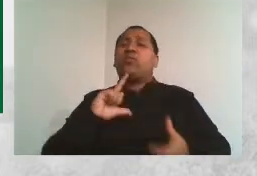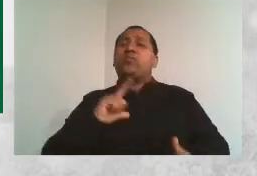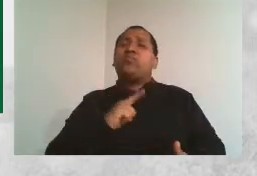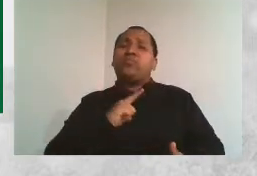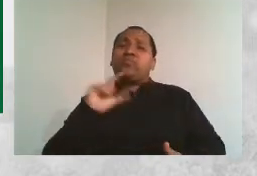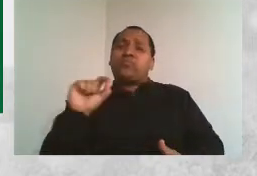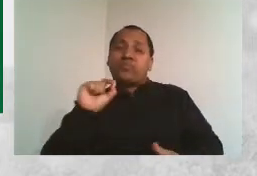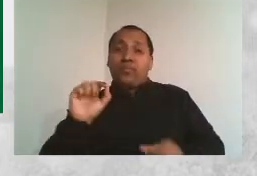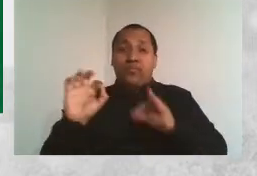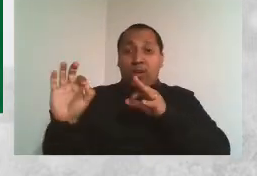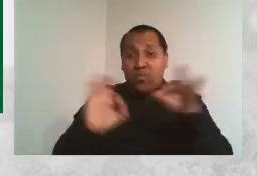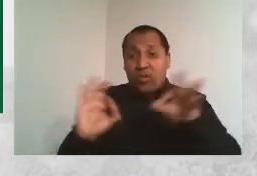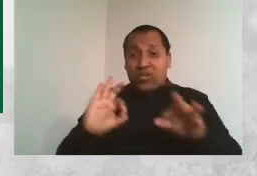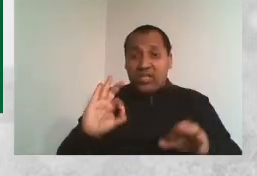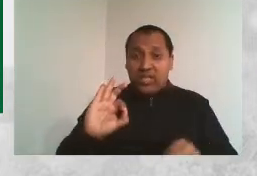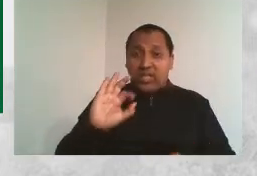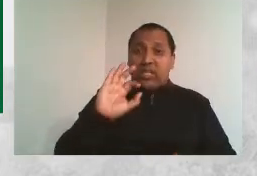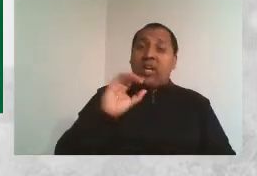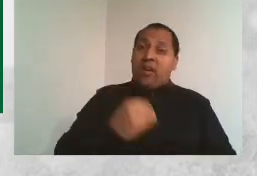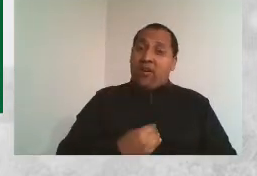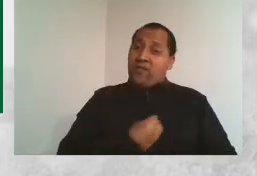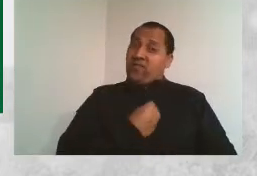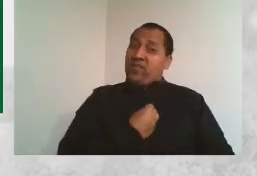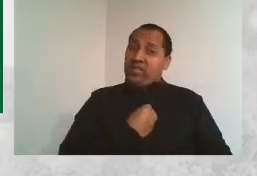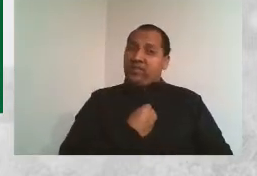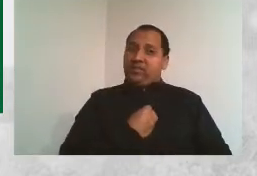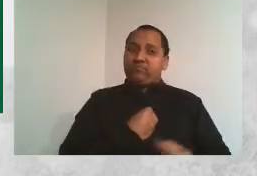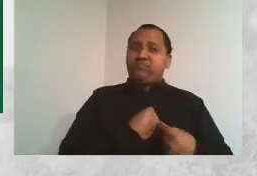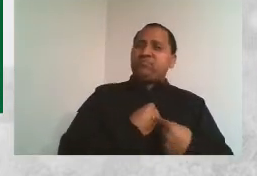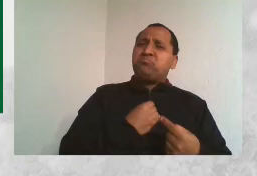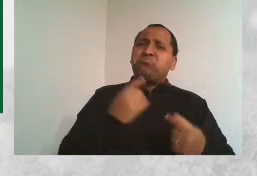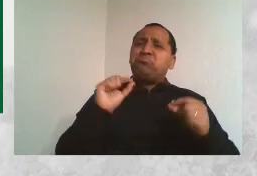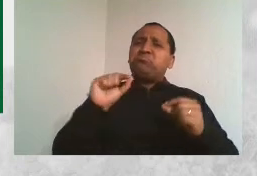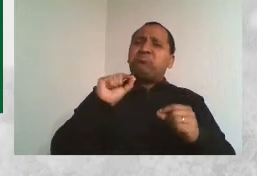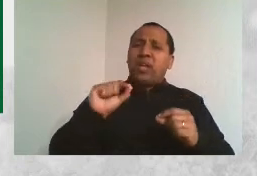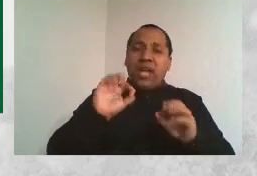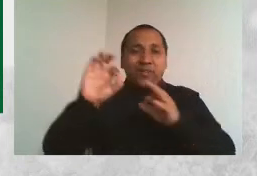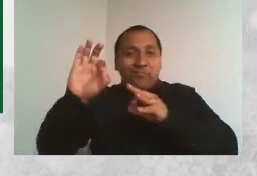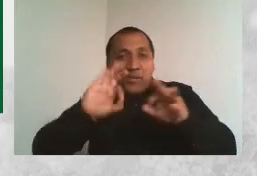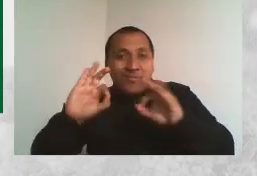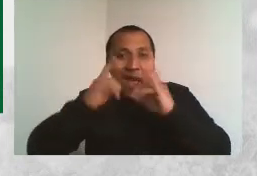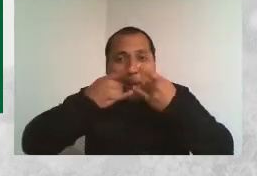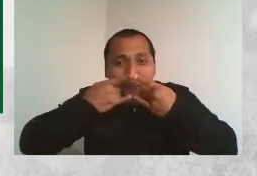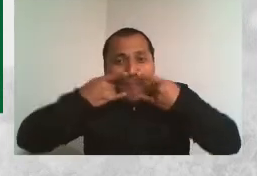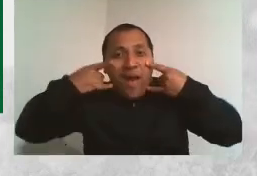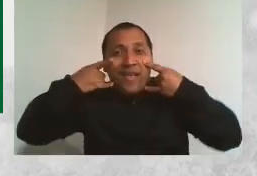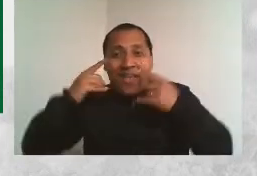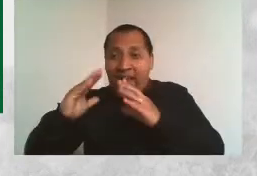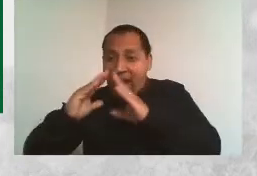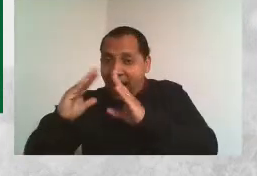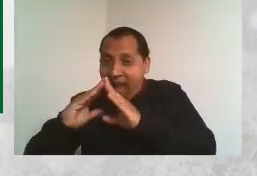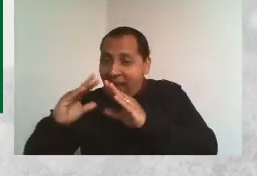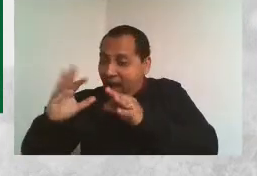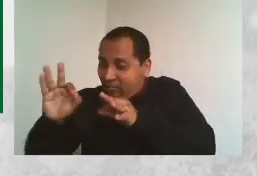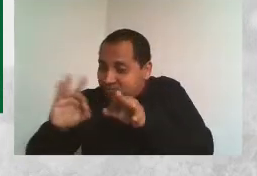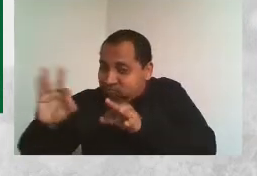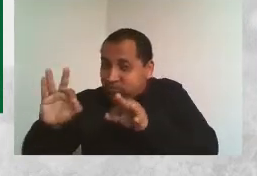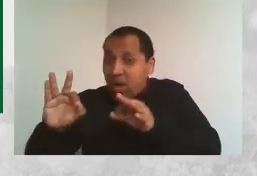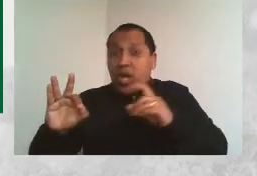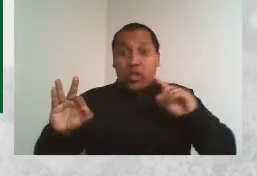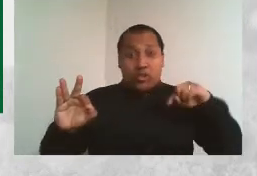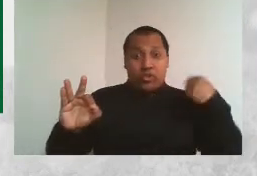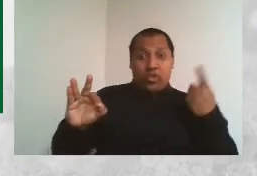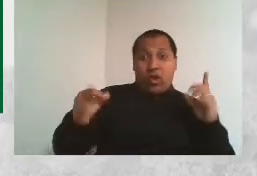dela Convida, que também tem o caráter da confecção das máscaras caseiras. Então, nós estabelecemos essa